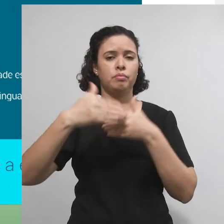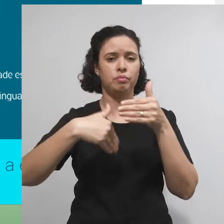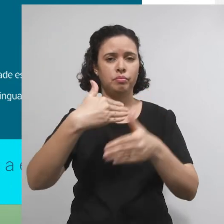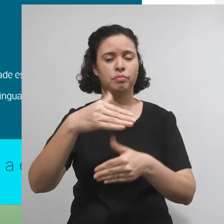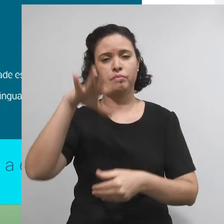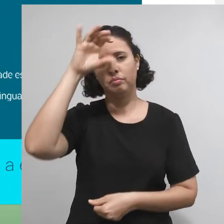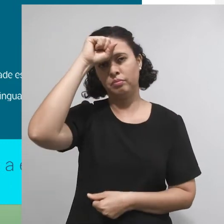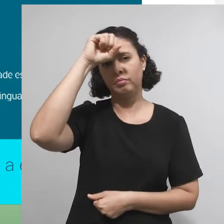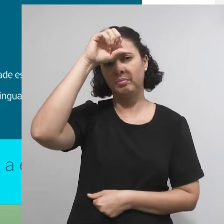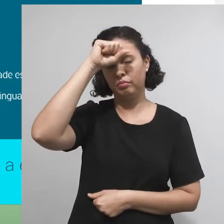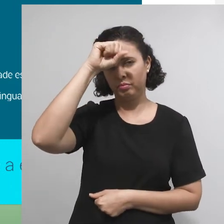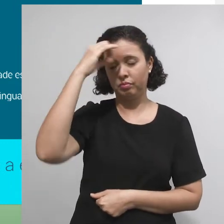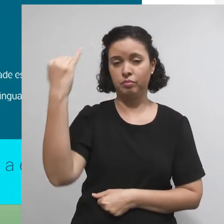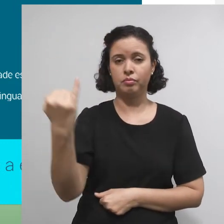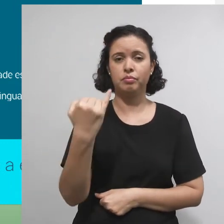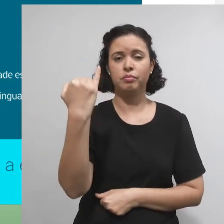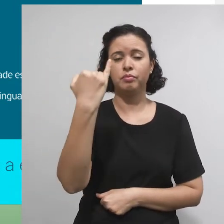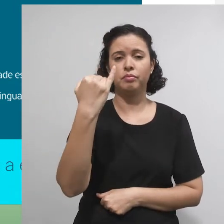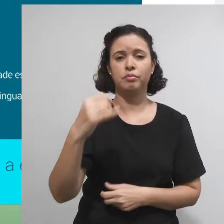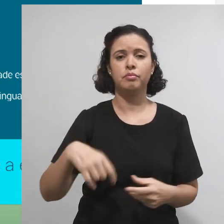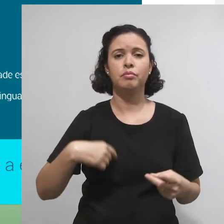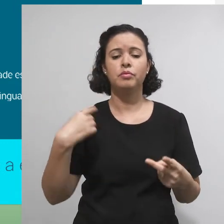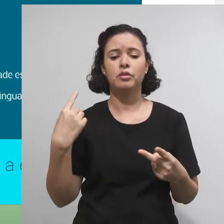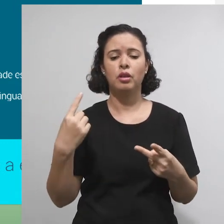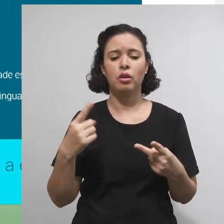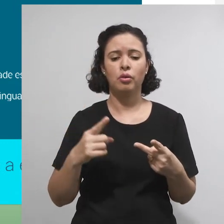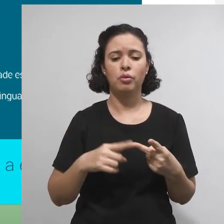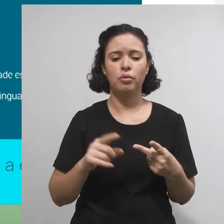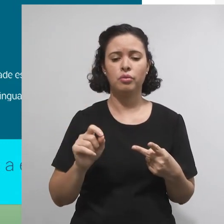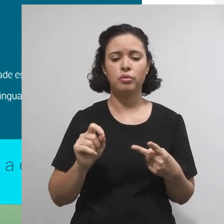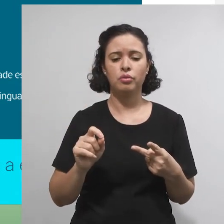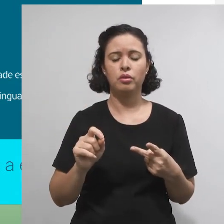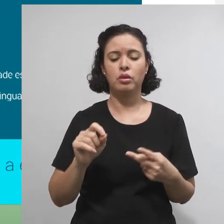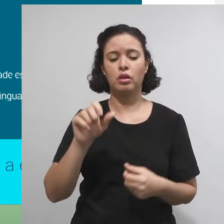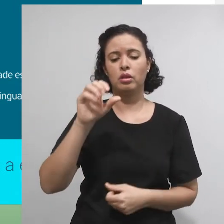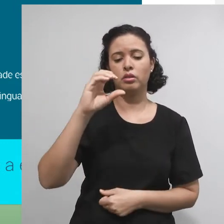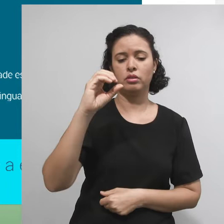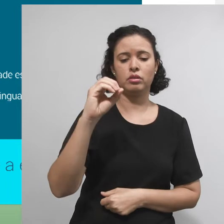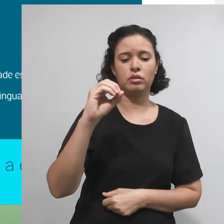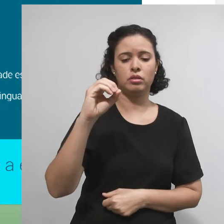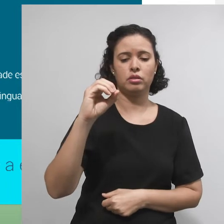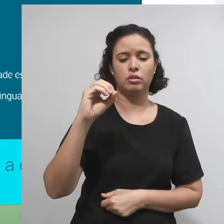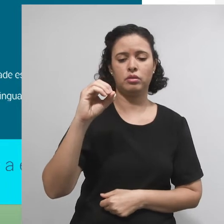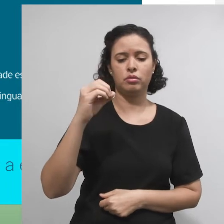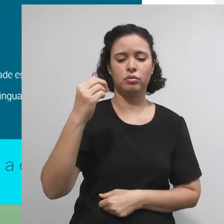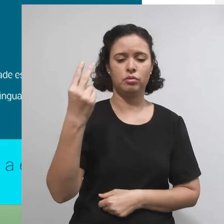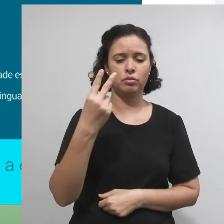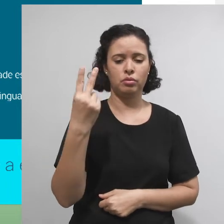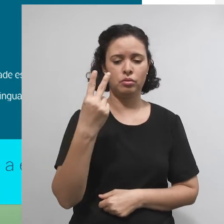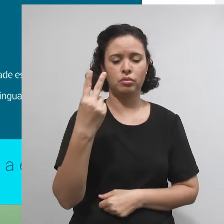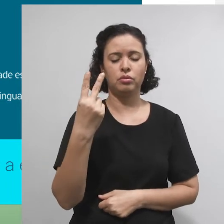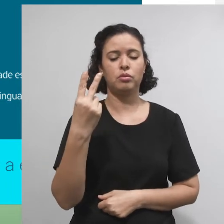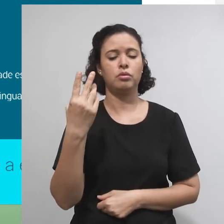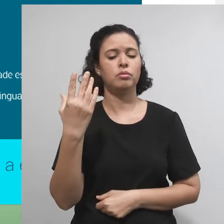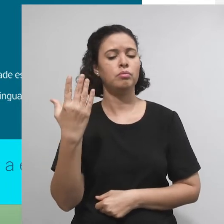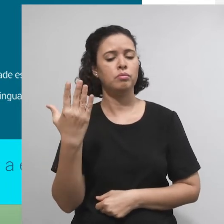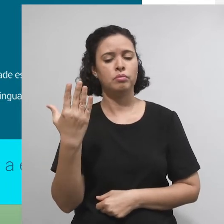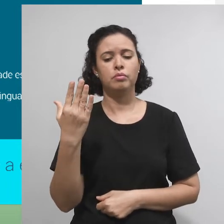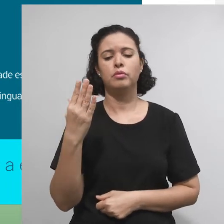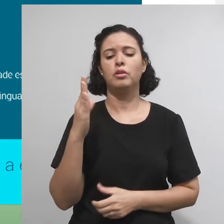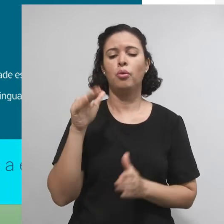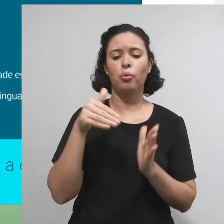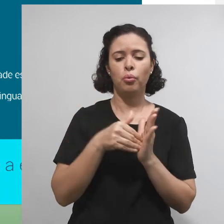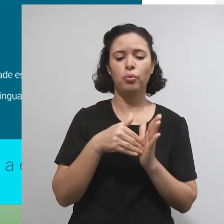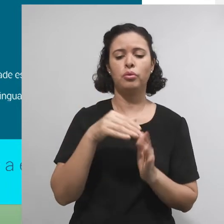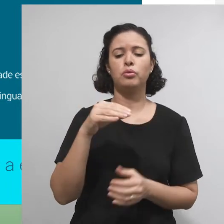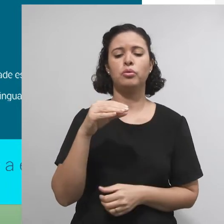importantes. O segundo par de letras ao componente curricular e o último par de